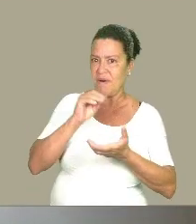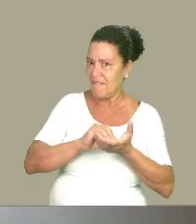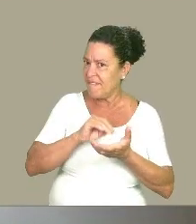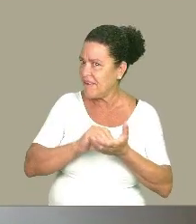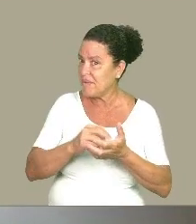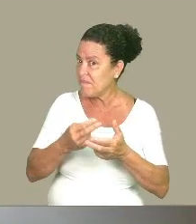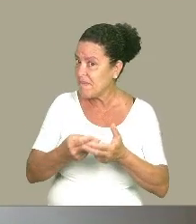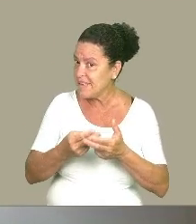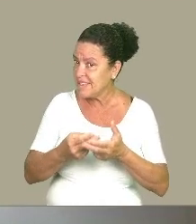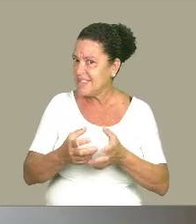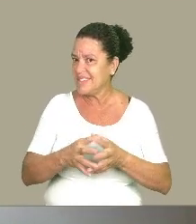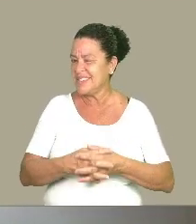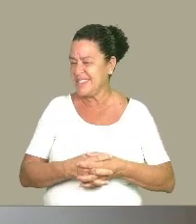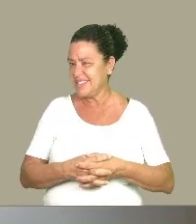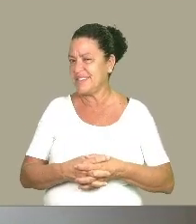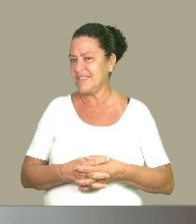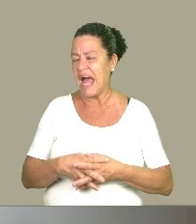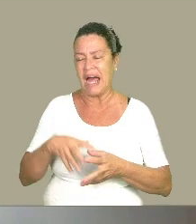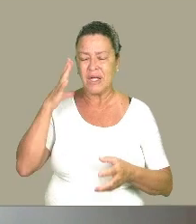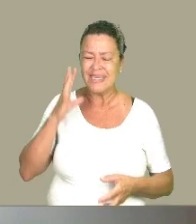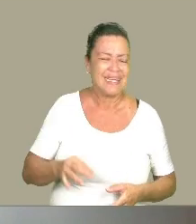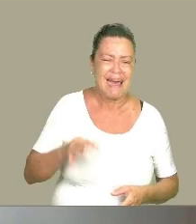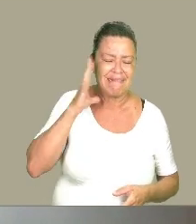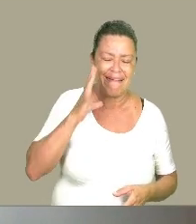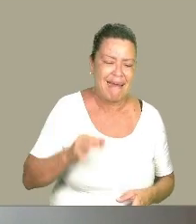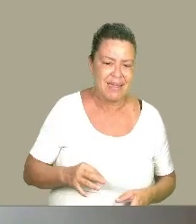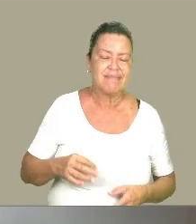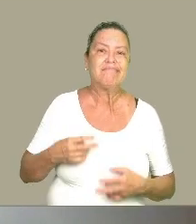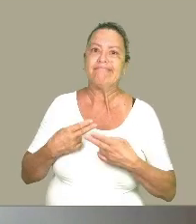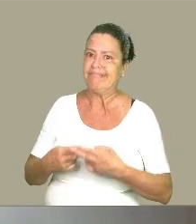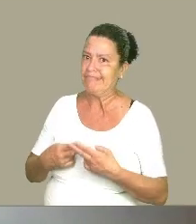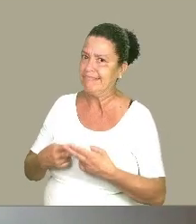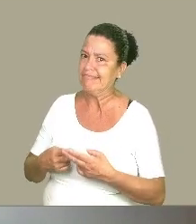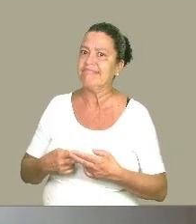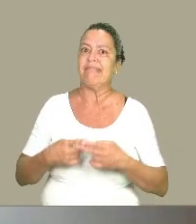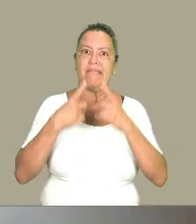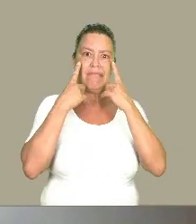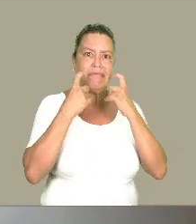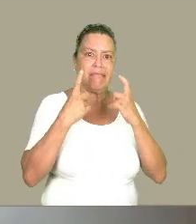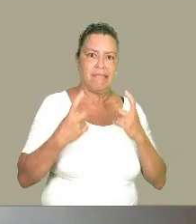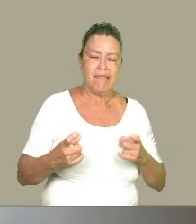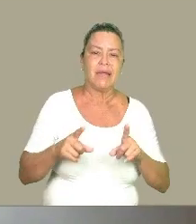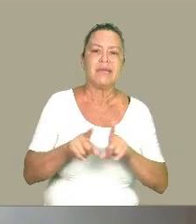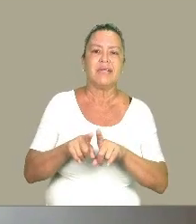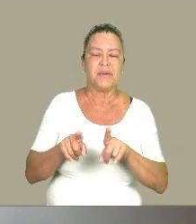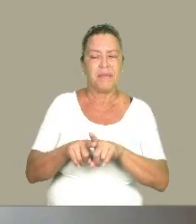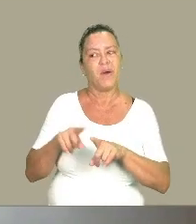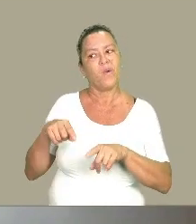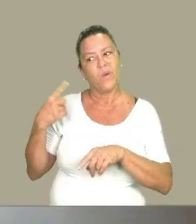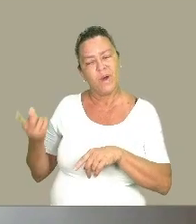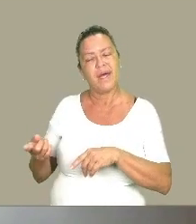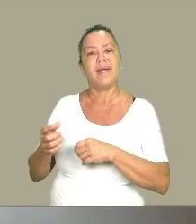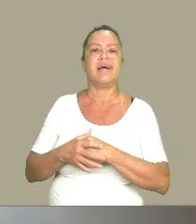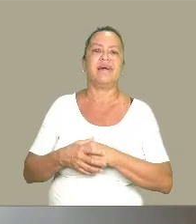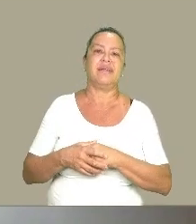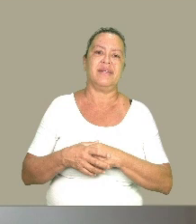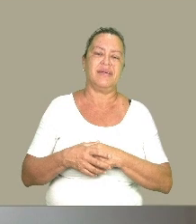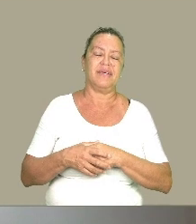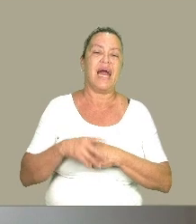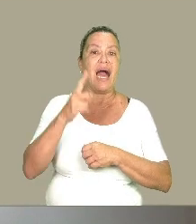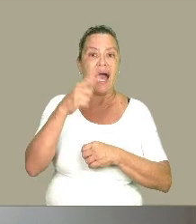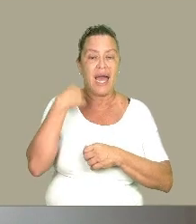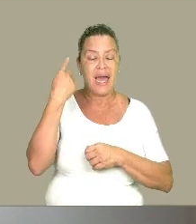vencer a nossa incompreensão, né? Vencer a nossa violência para com eles. E com isso nós